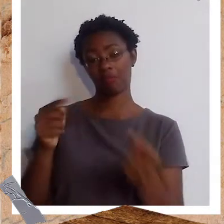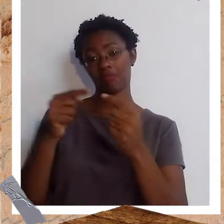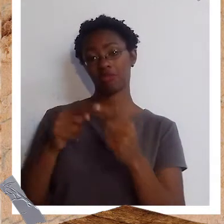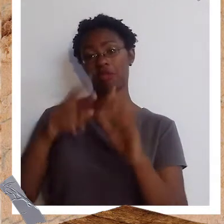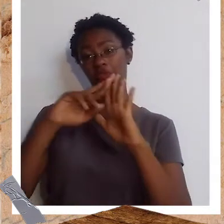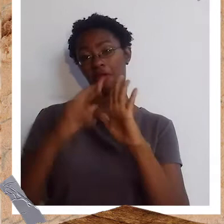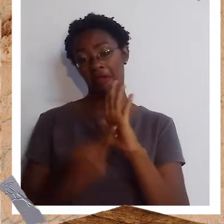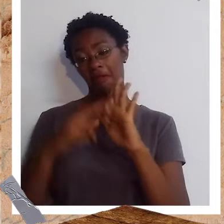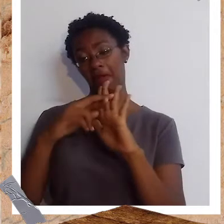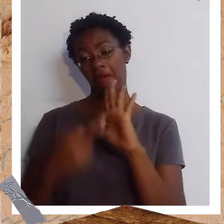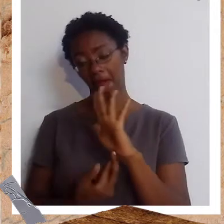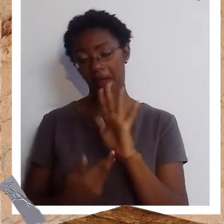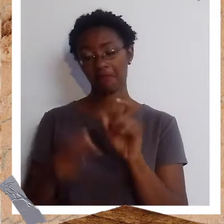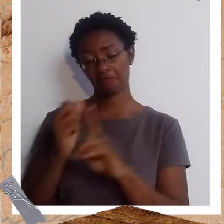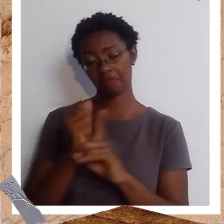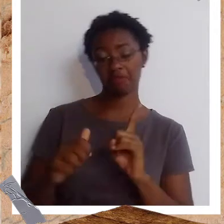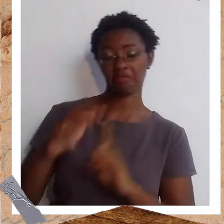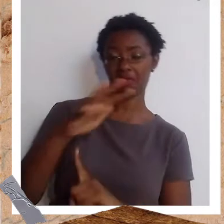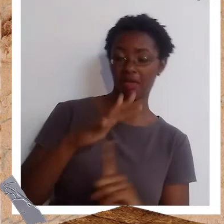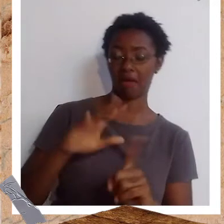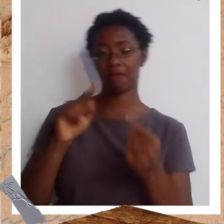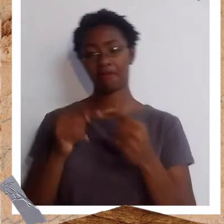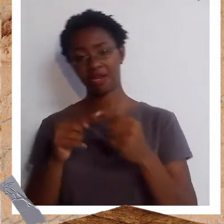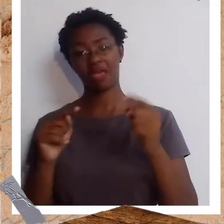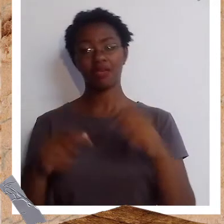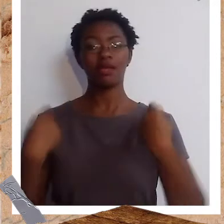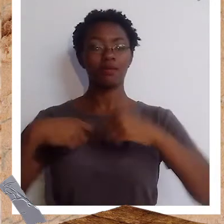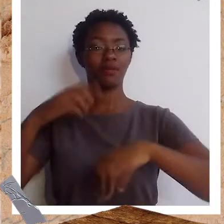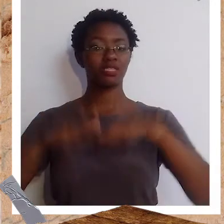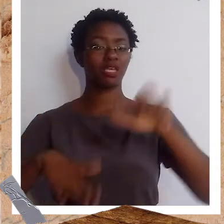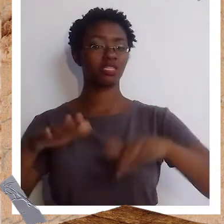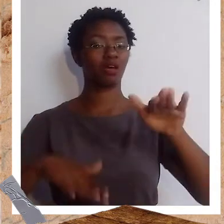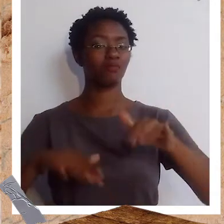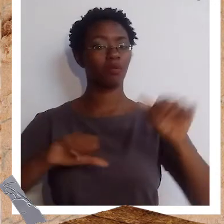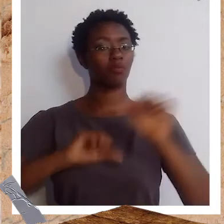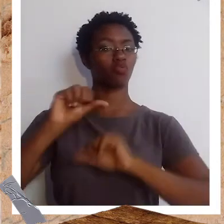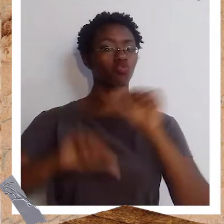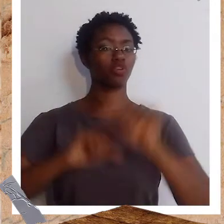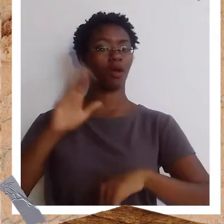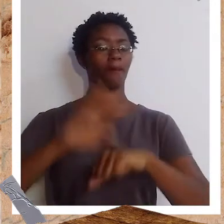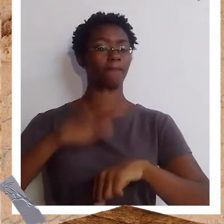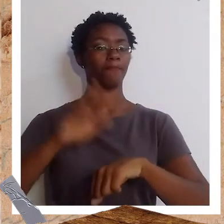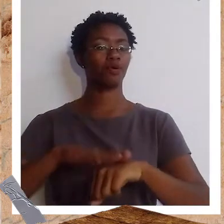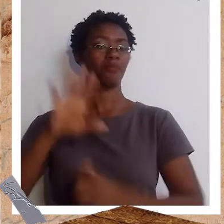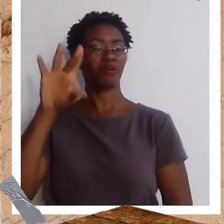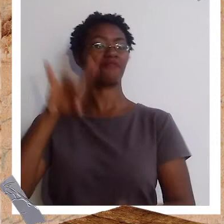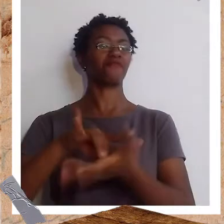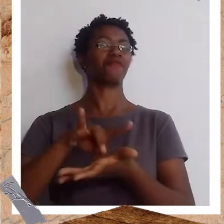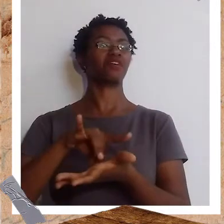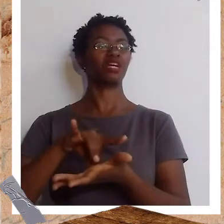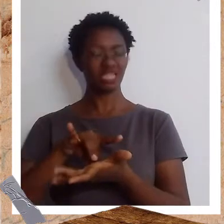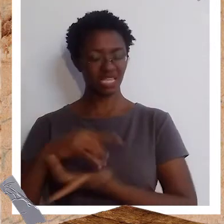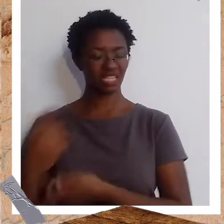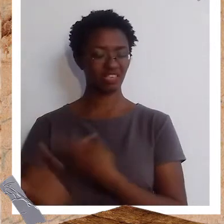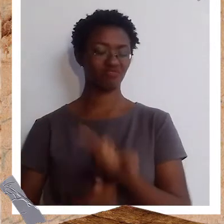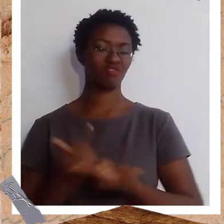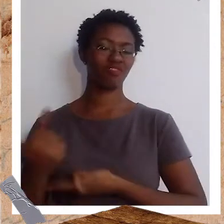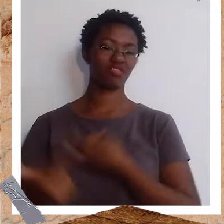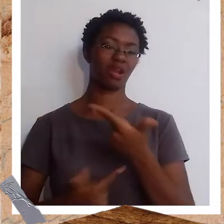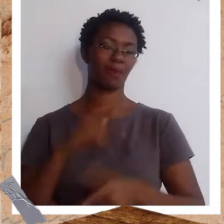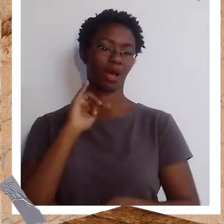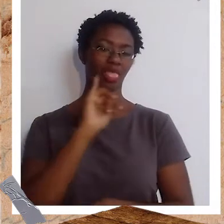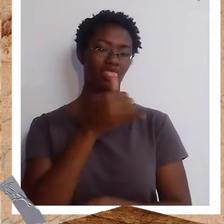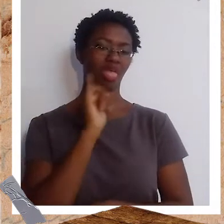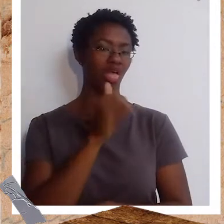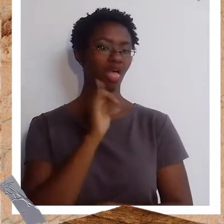contrapartida social, e muitas vezes de ter que alterar até a própria sinceridade de trabalhos e de